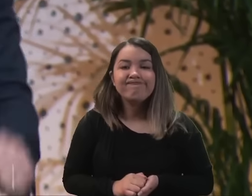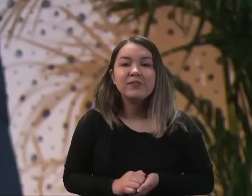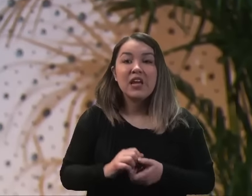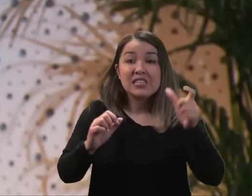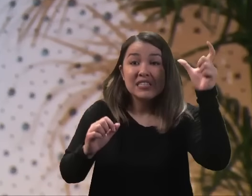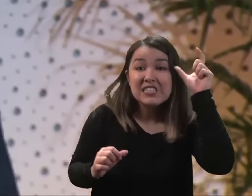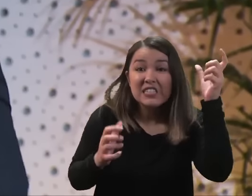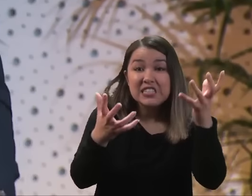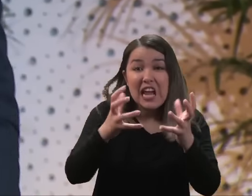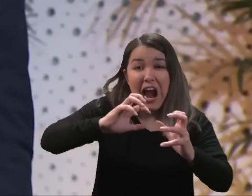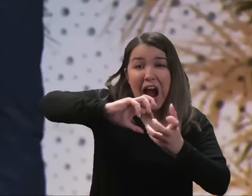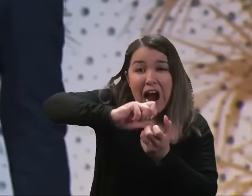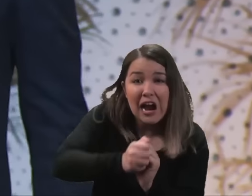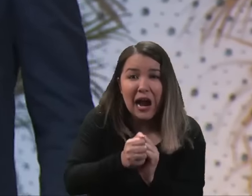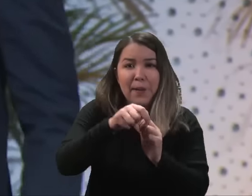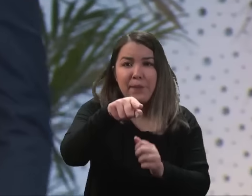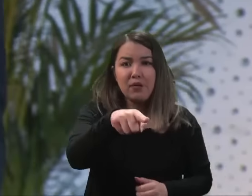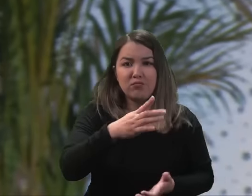contigo.